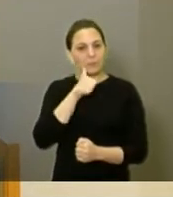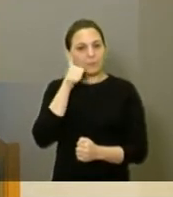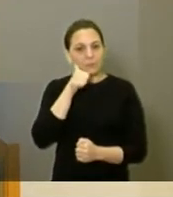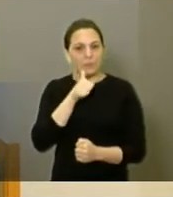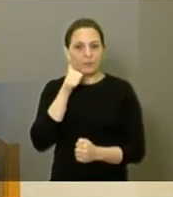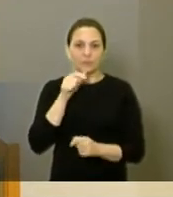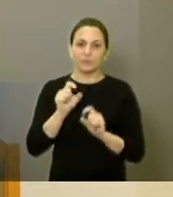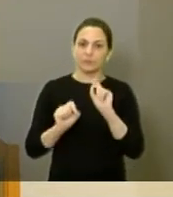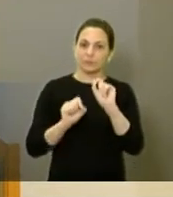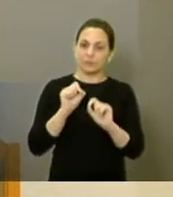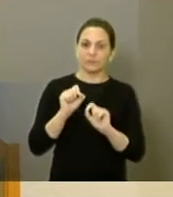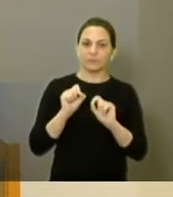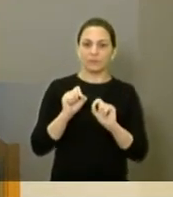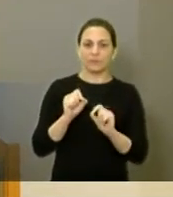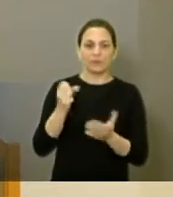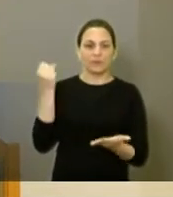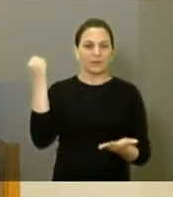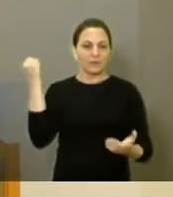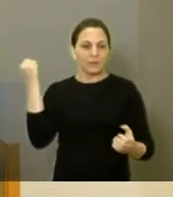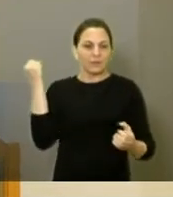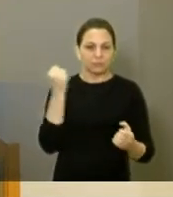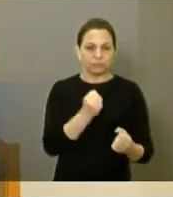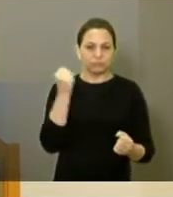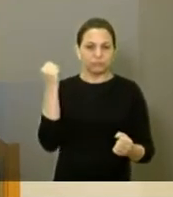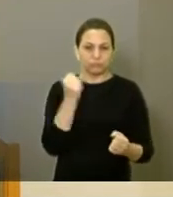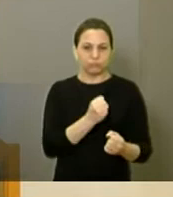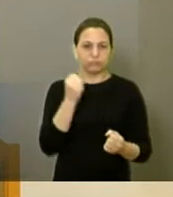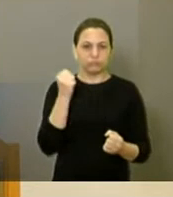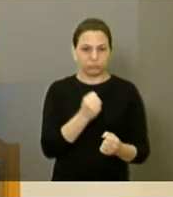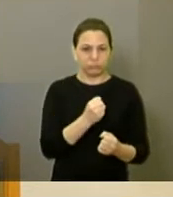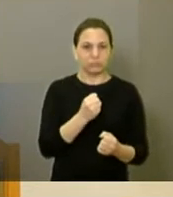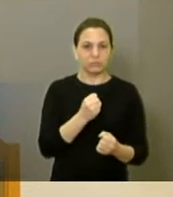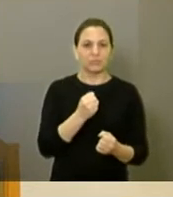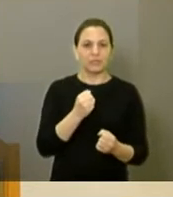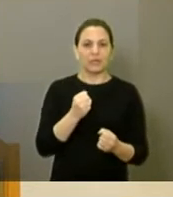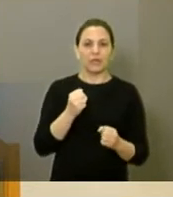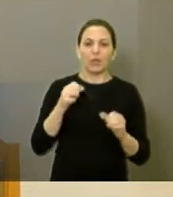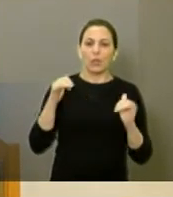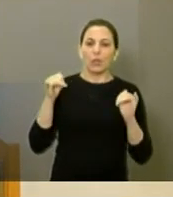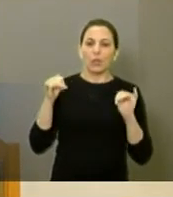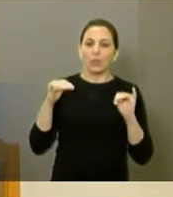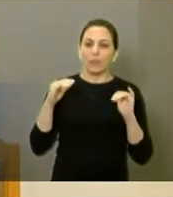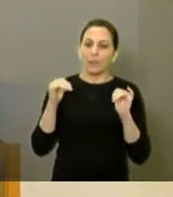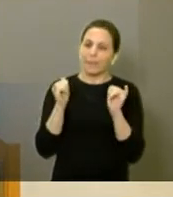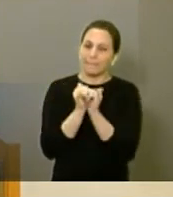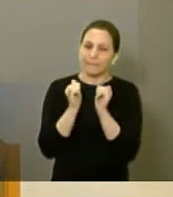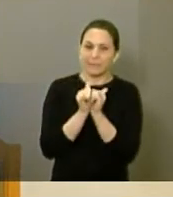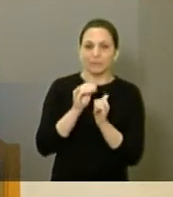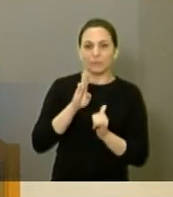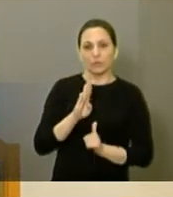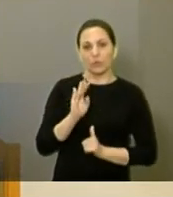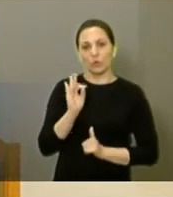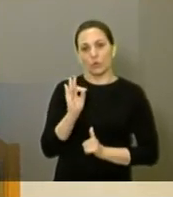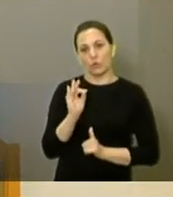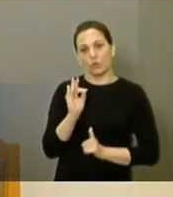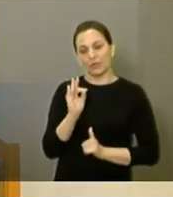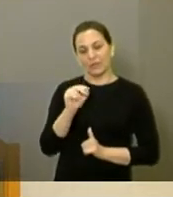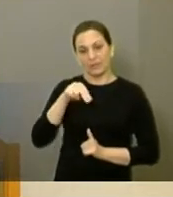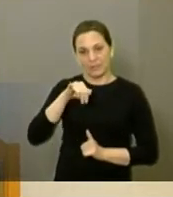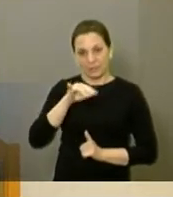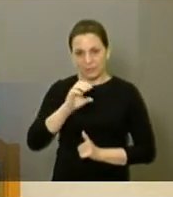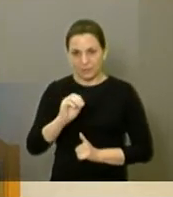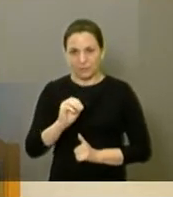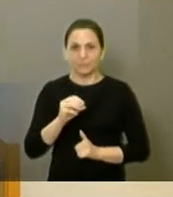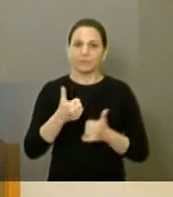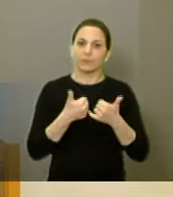senhora que foi prontamente assassinada nos últimos dias no parque botânico e inclusive acompanhando a